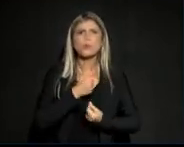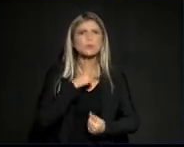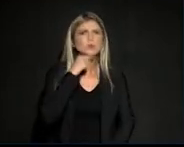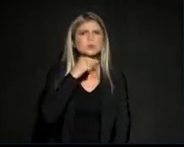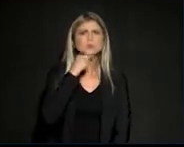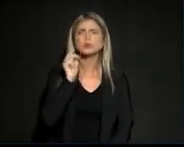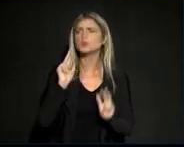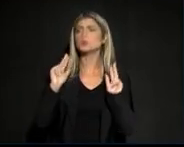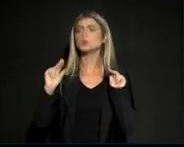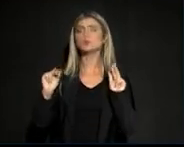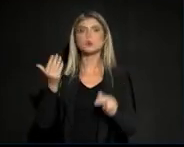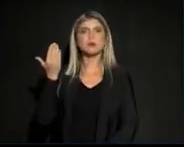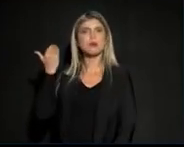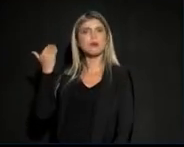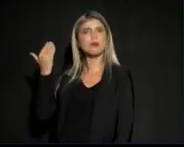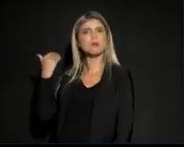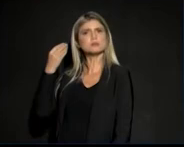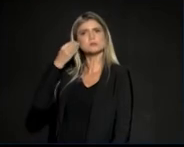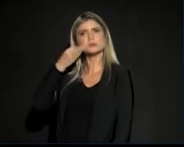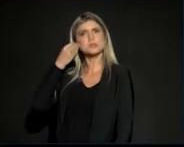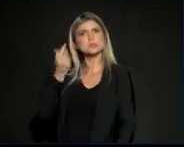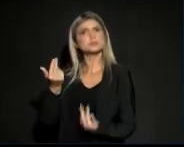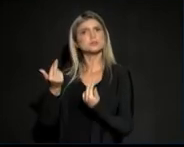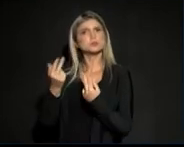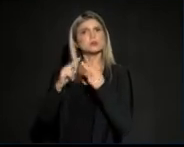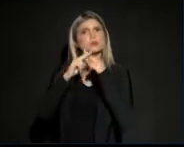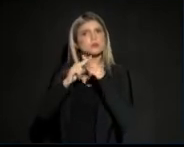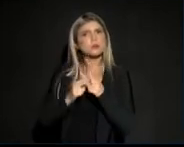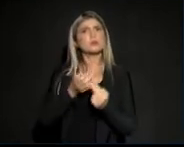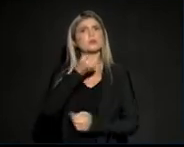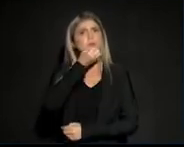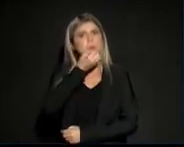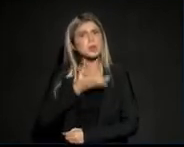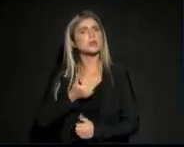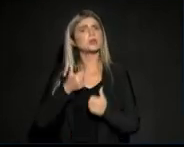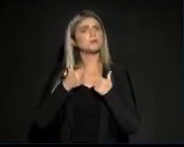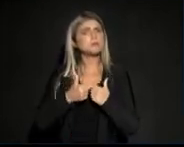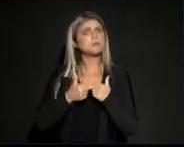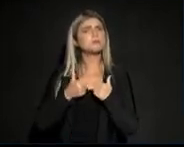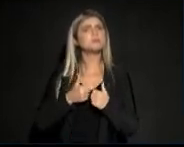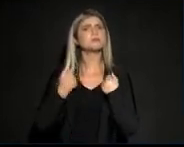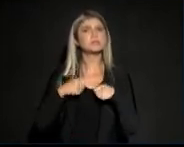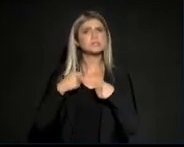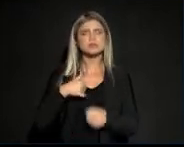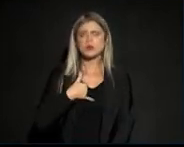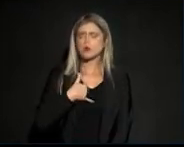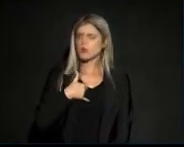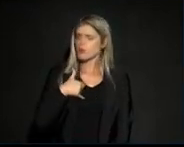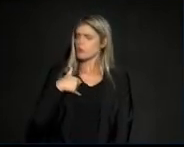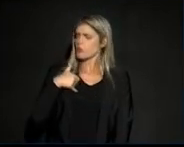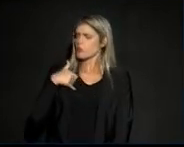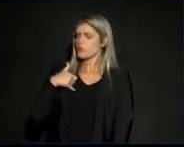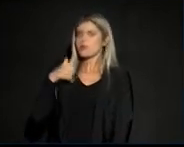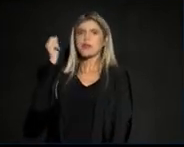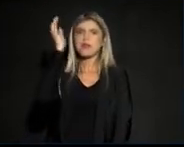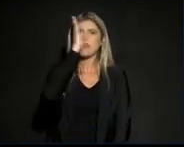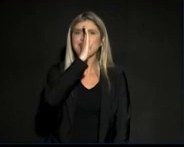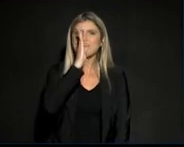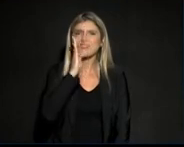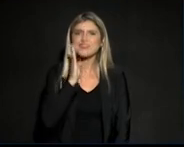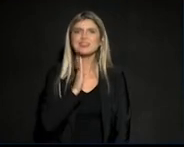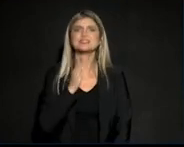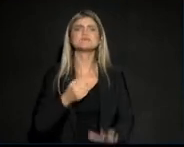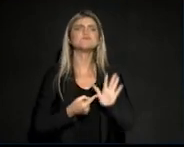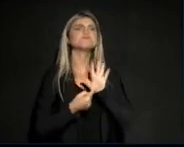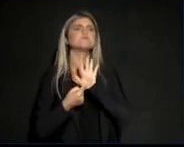nenhuma nunca e a gente foi bem Foi bem em relação ao mundo e a gente vê se orgulhar do Brasil e de ser brasileiro e falar